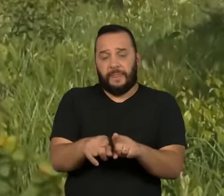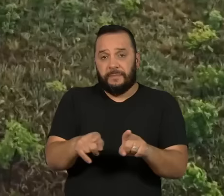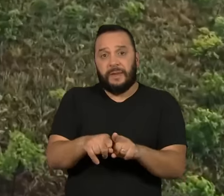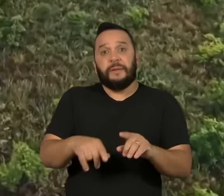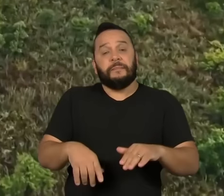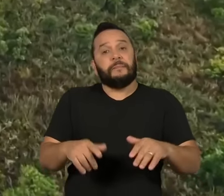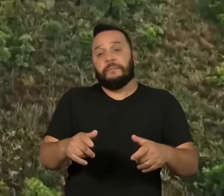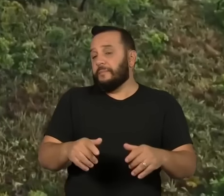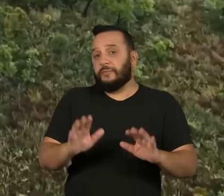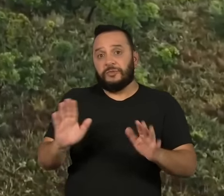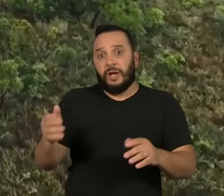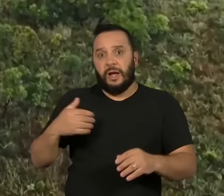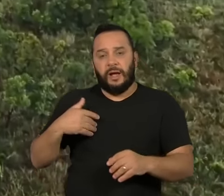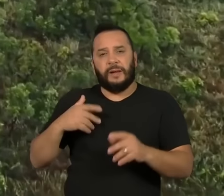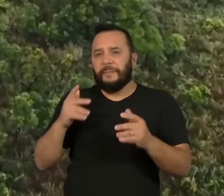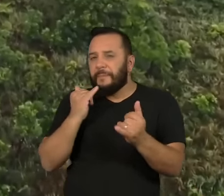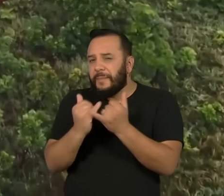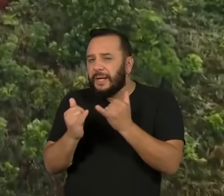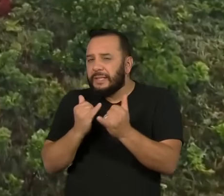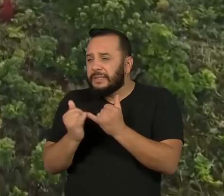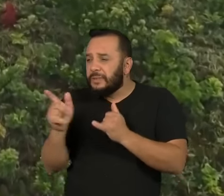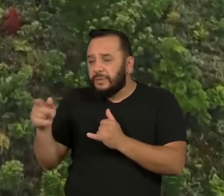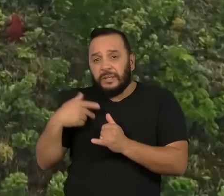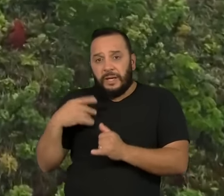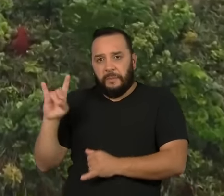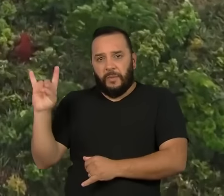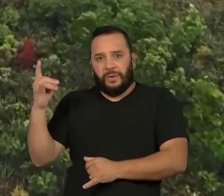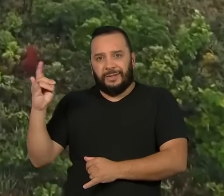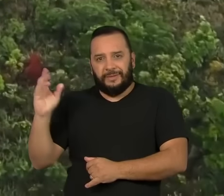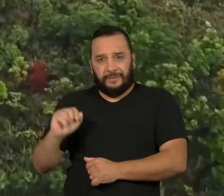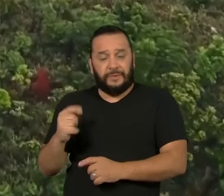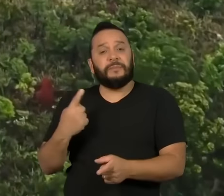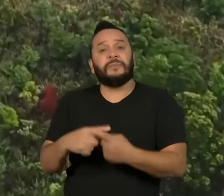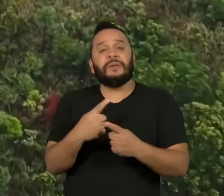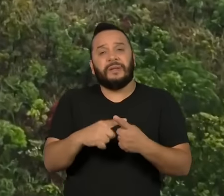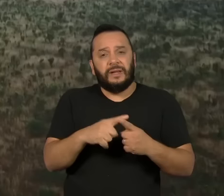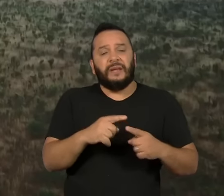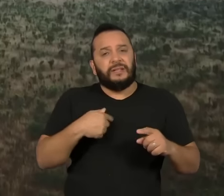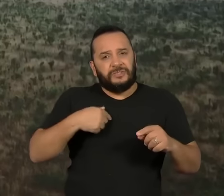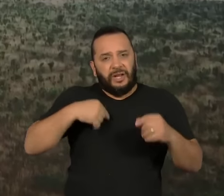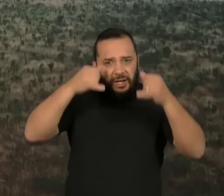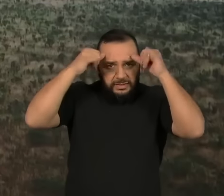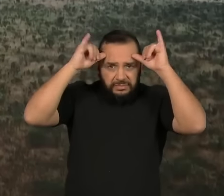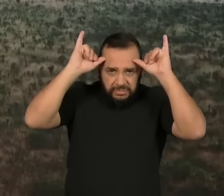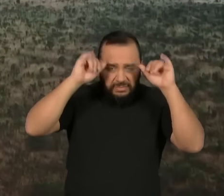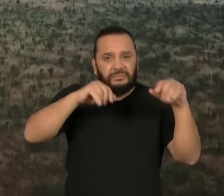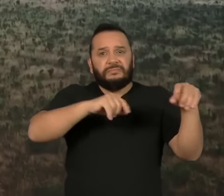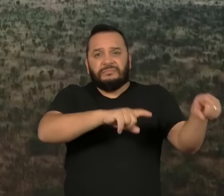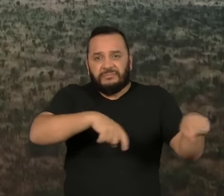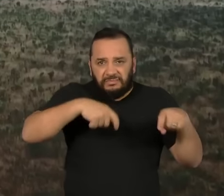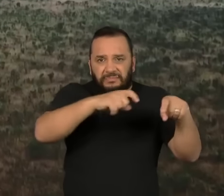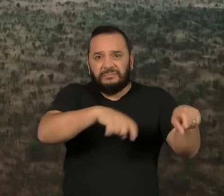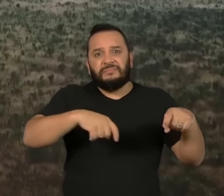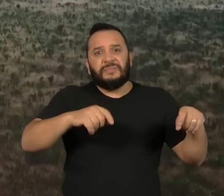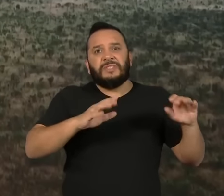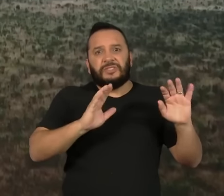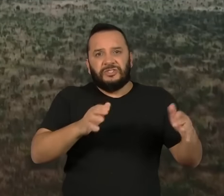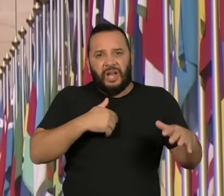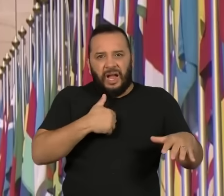Bolívia. Uma das causas principais é o avanço da agropecuária sobre florestas e o bioma